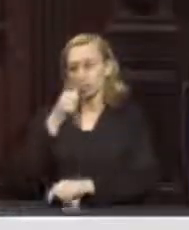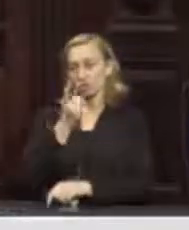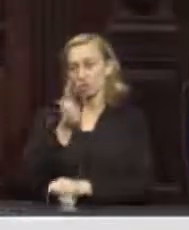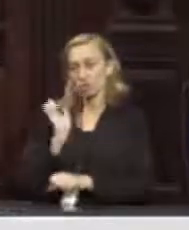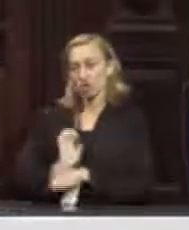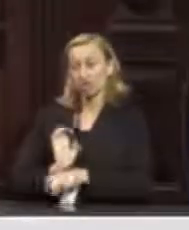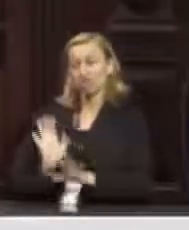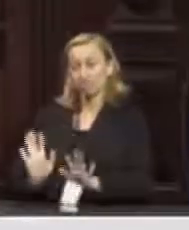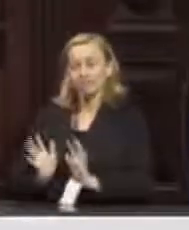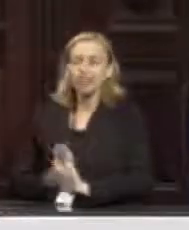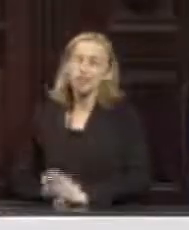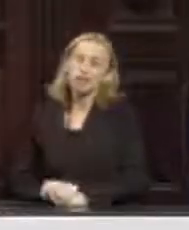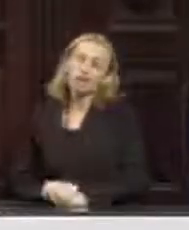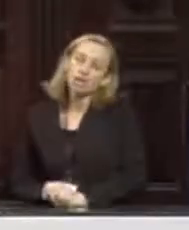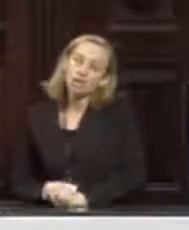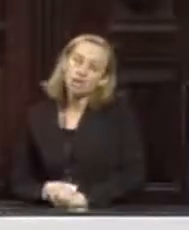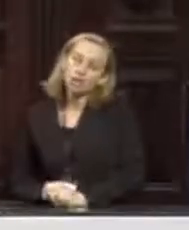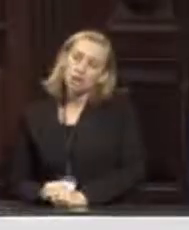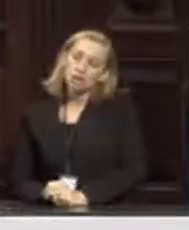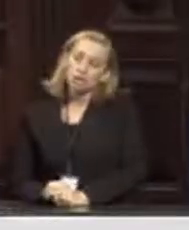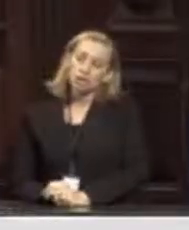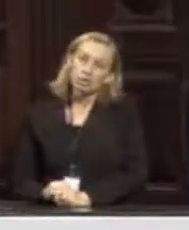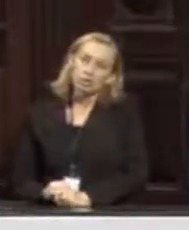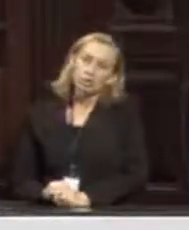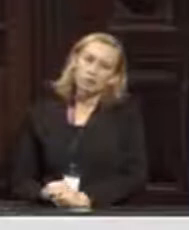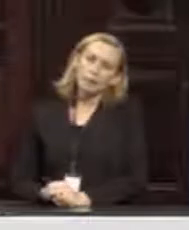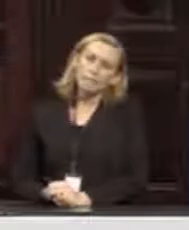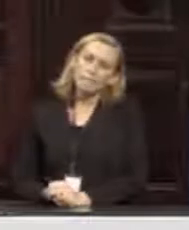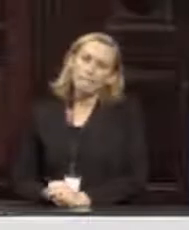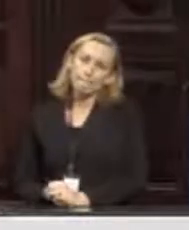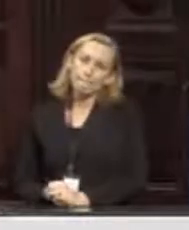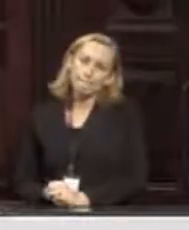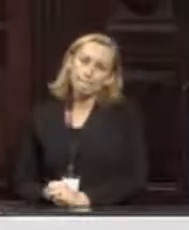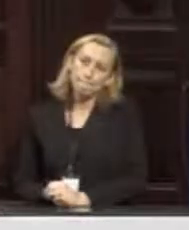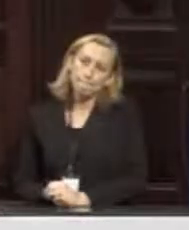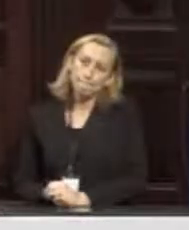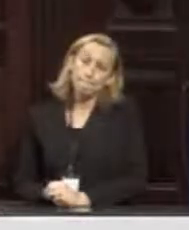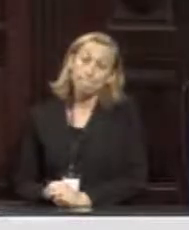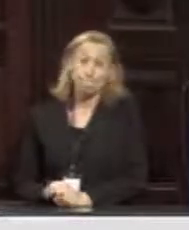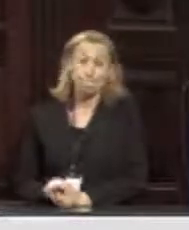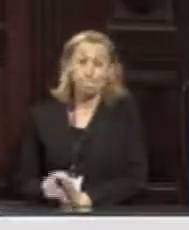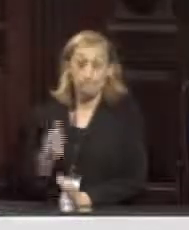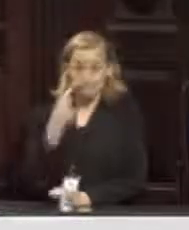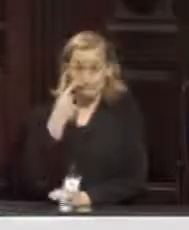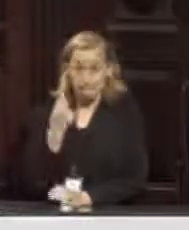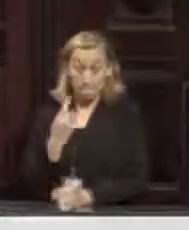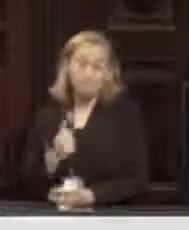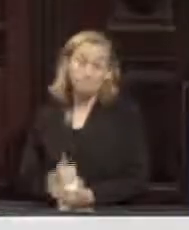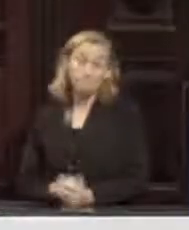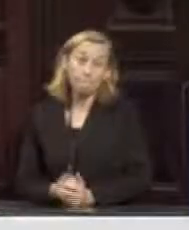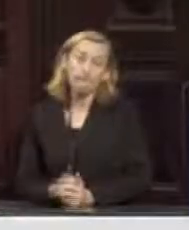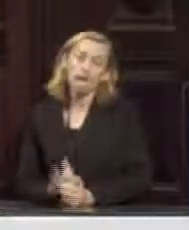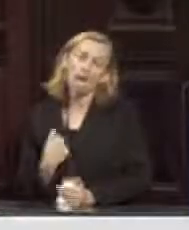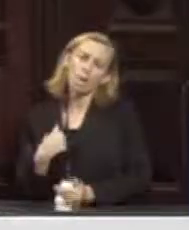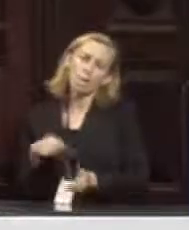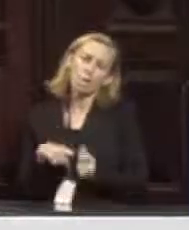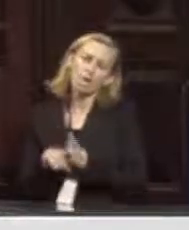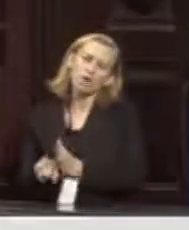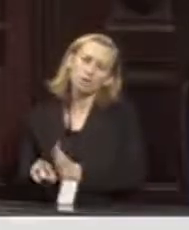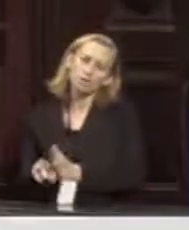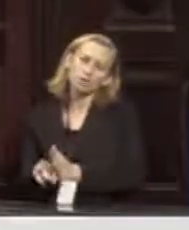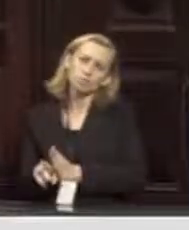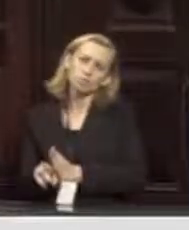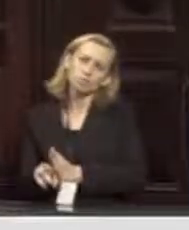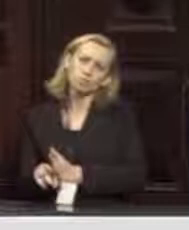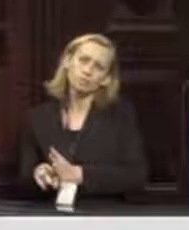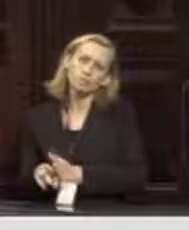Agora, isto é, veja bem, para se fazer uma reestruturação. E aí eu pergunto, para se fazer